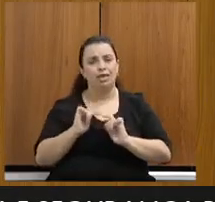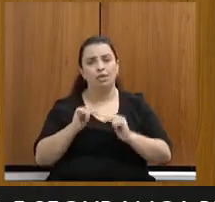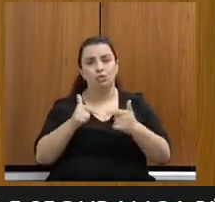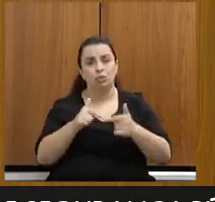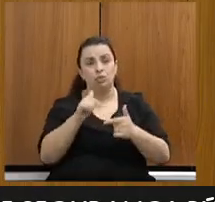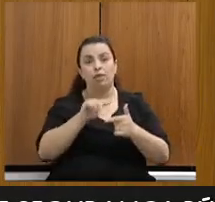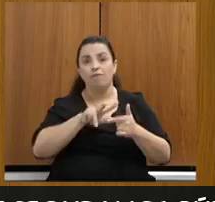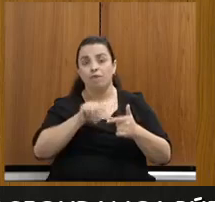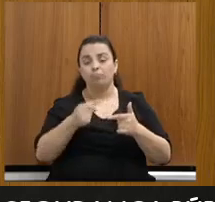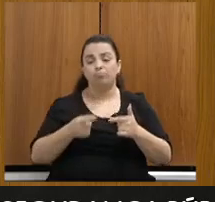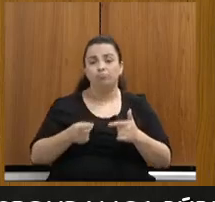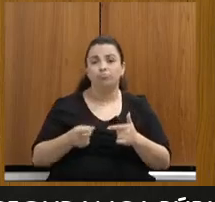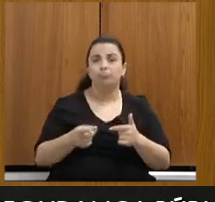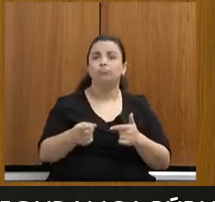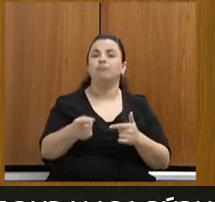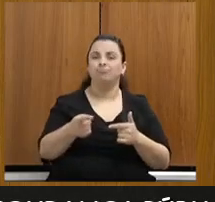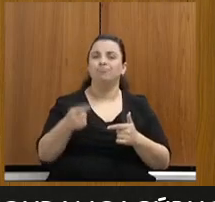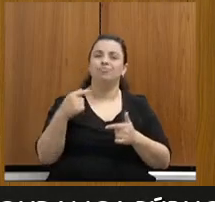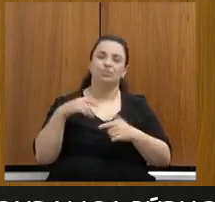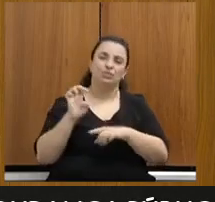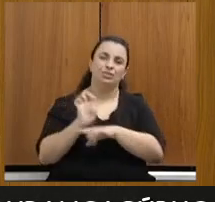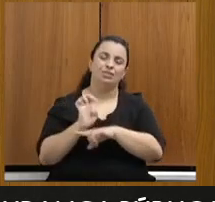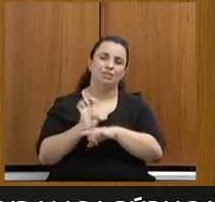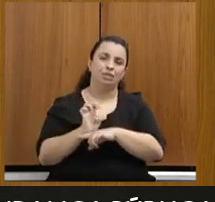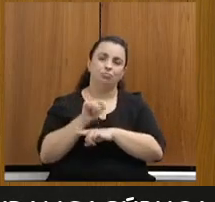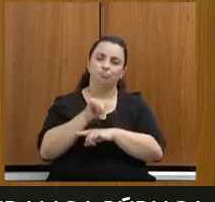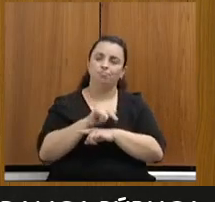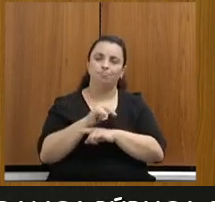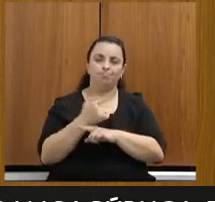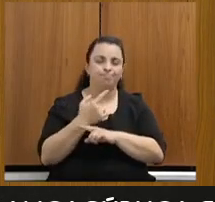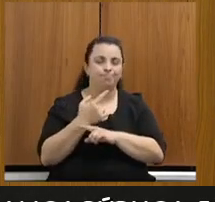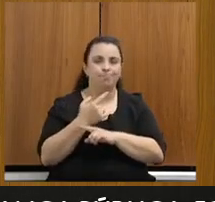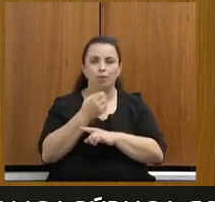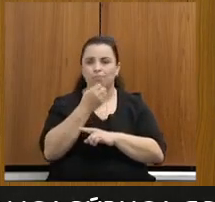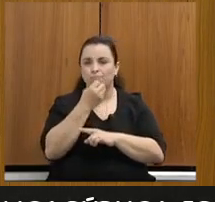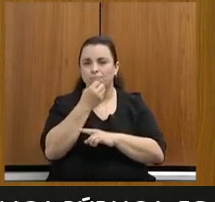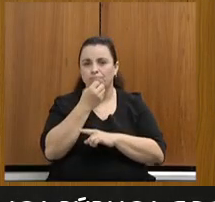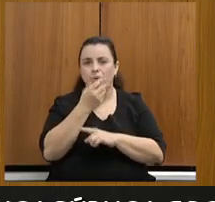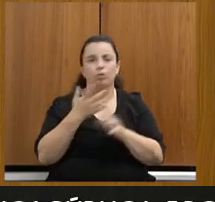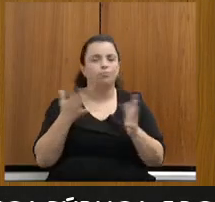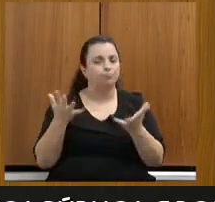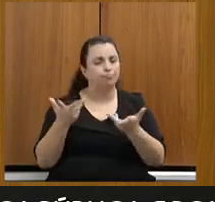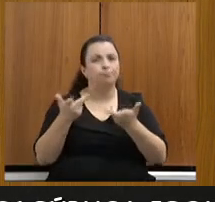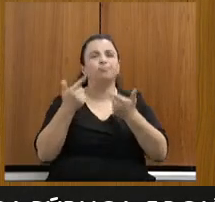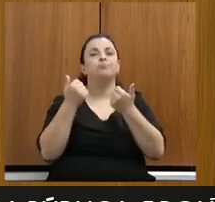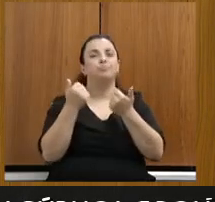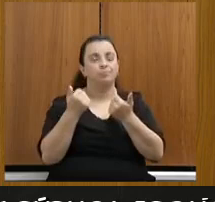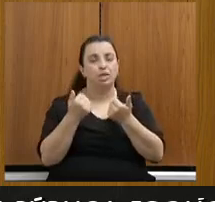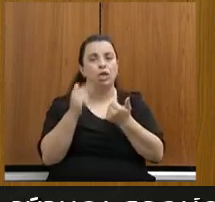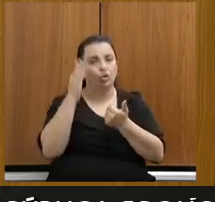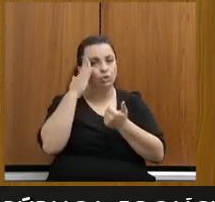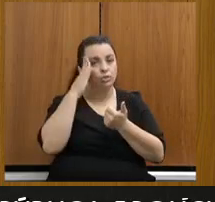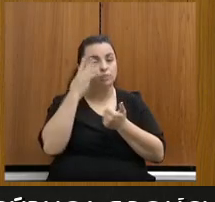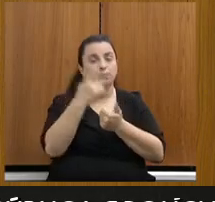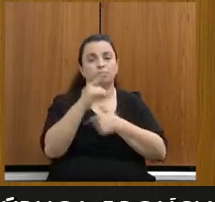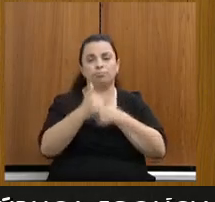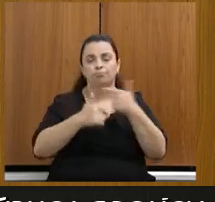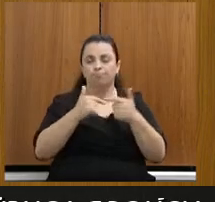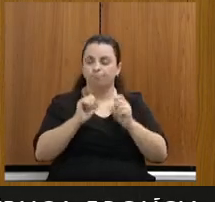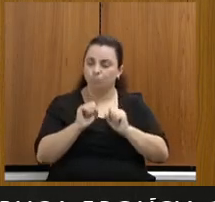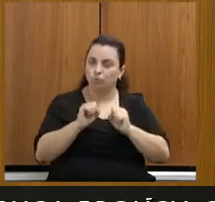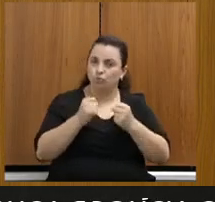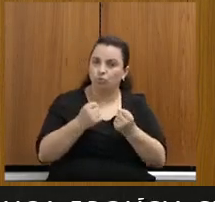permanecerão para o estado é um grande ganho queria parabenizá-lo tem que ser do esforço muito grande seu